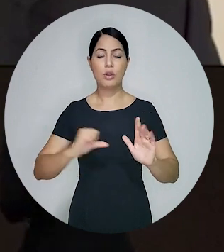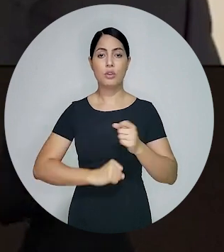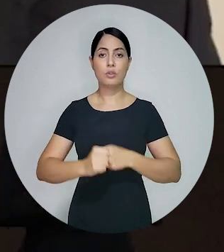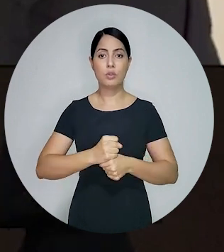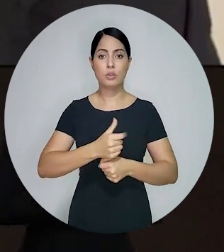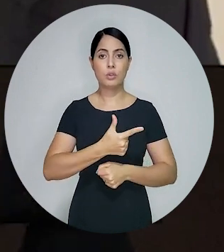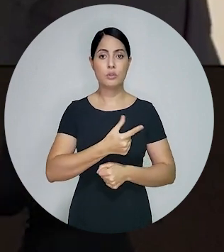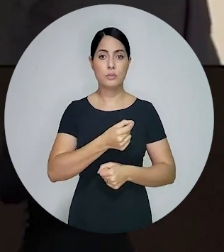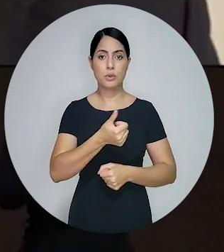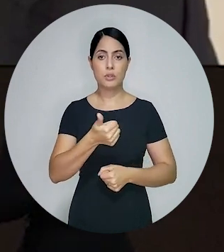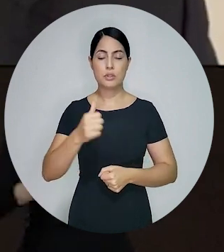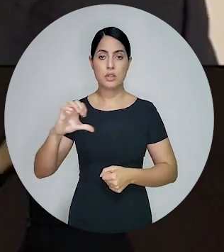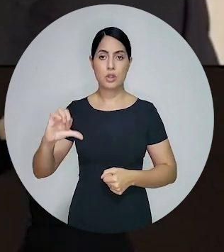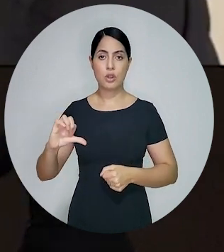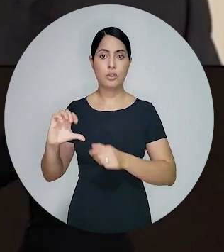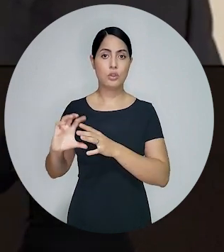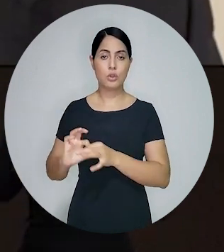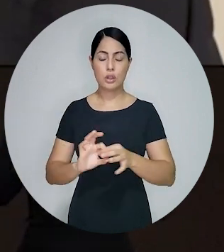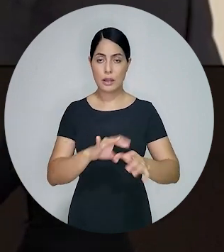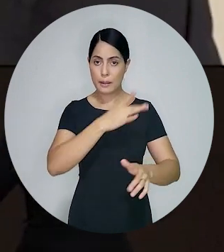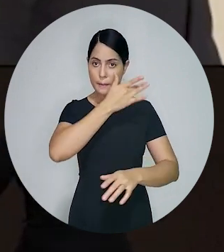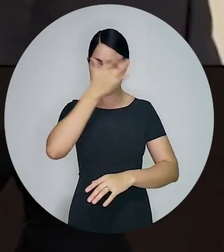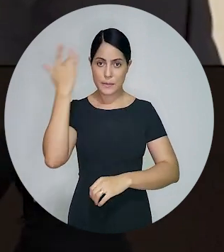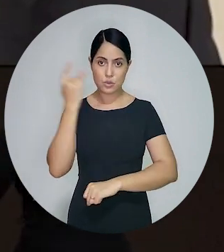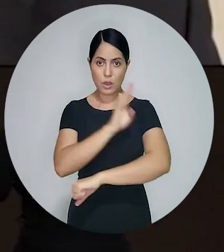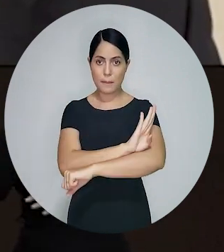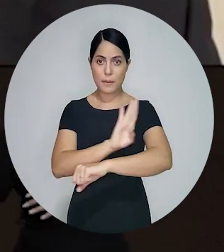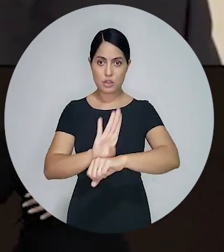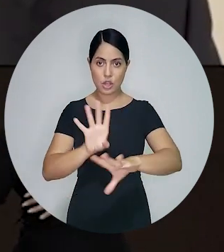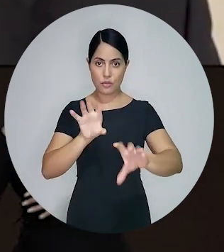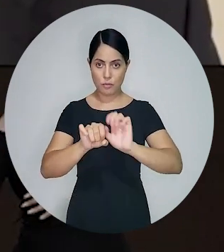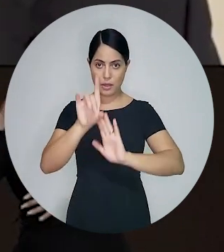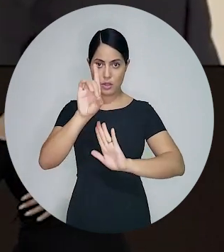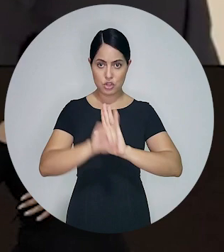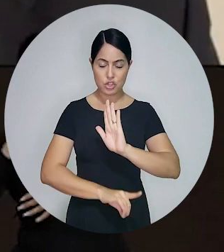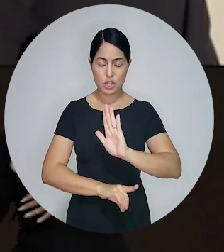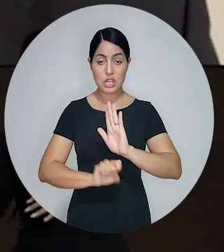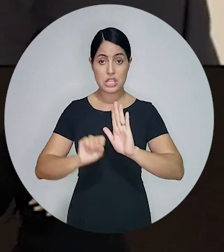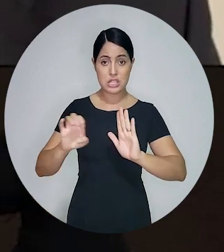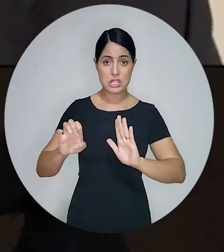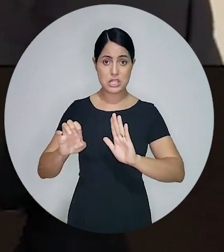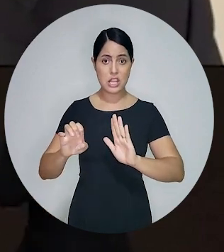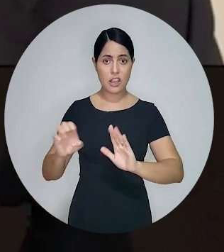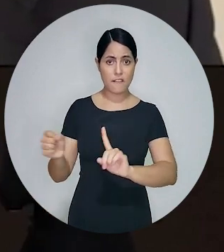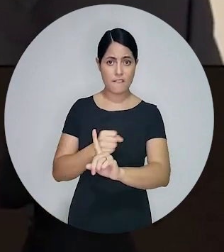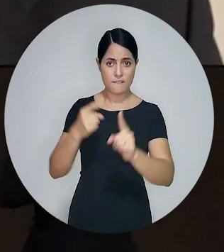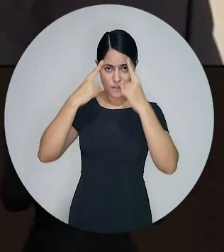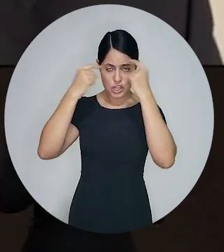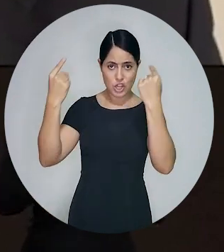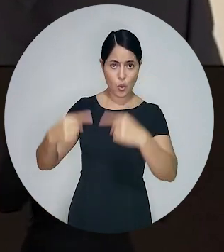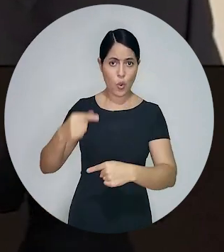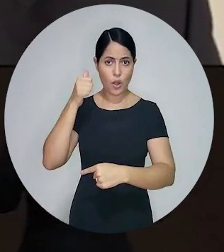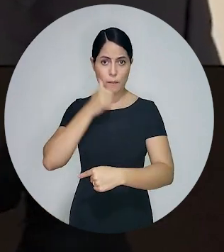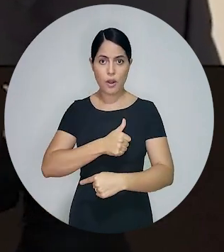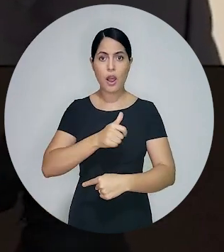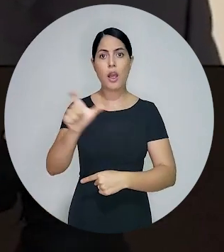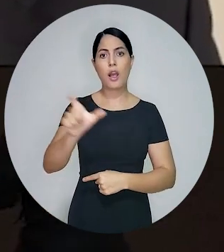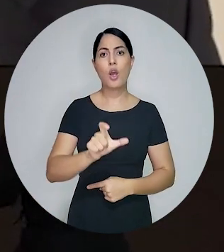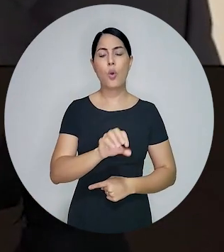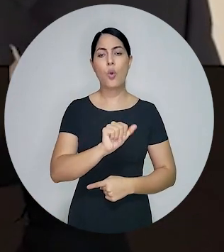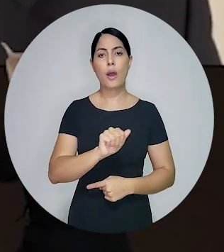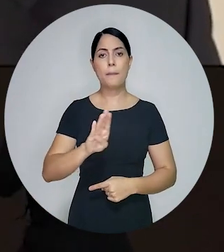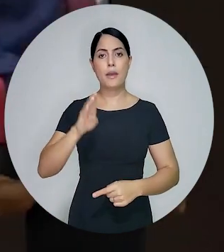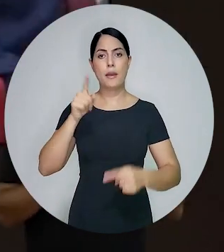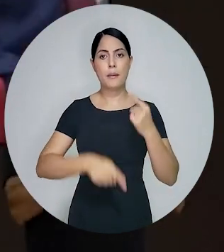número 09 de 2019, que impede em nossos quadros a inscrição de bacharéis em direito acusados de agressões